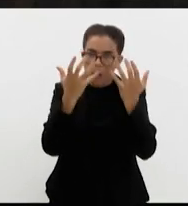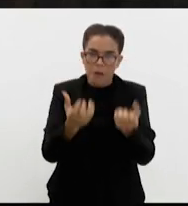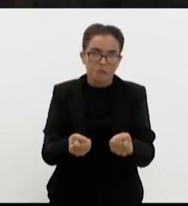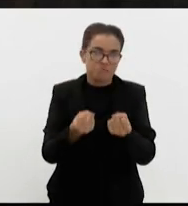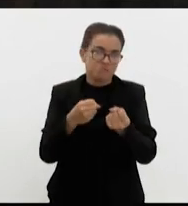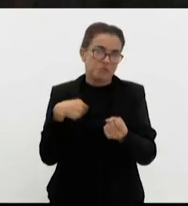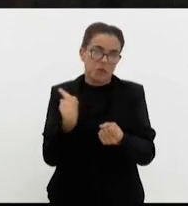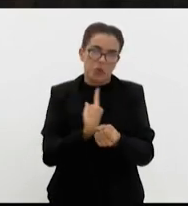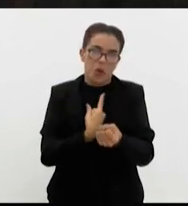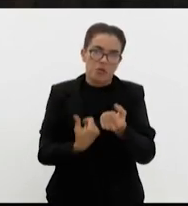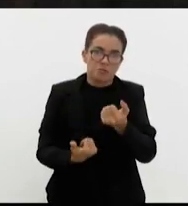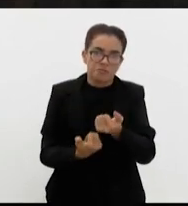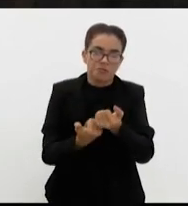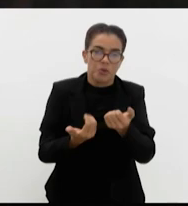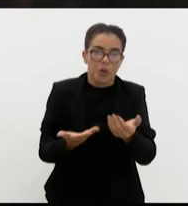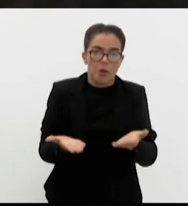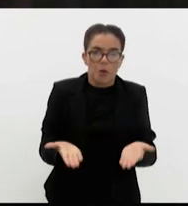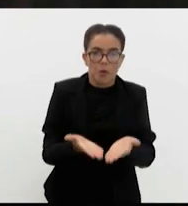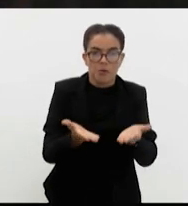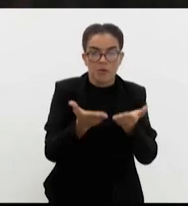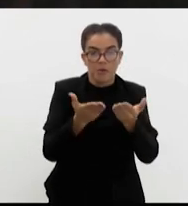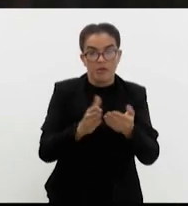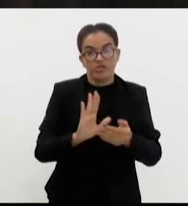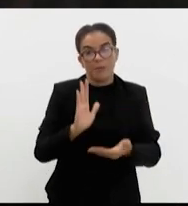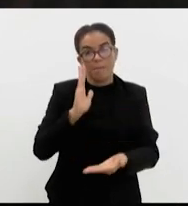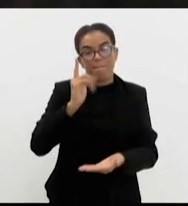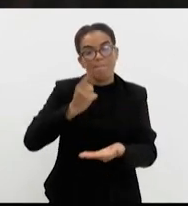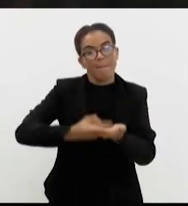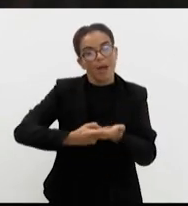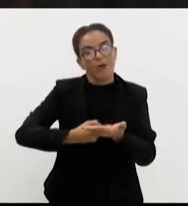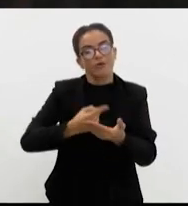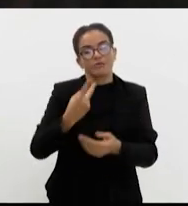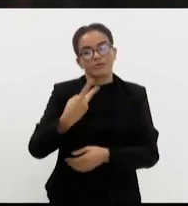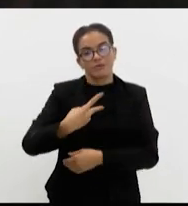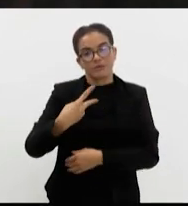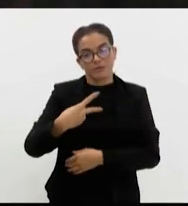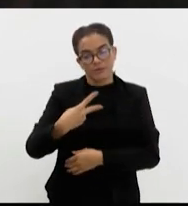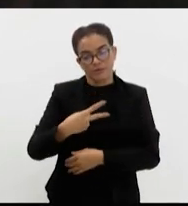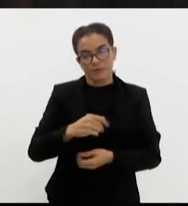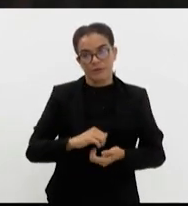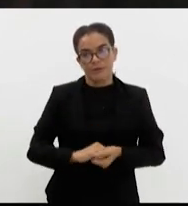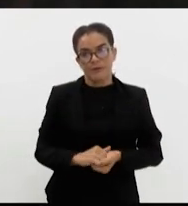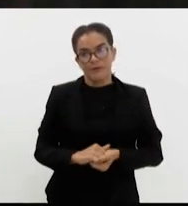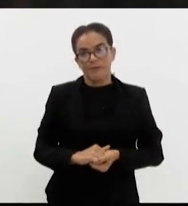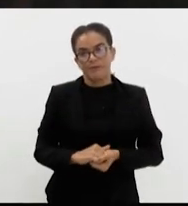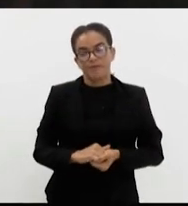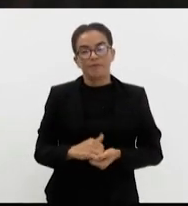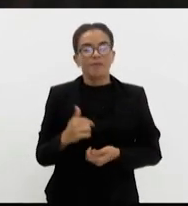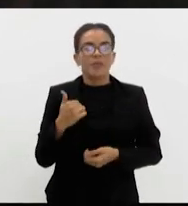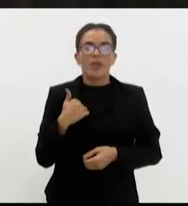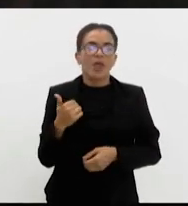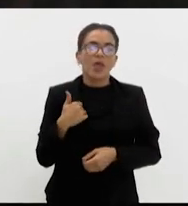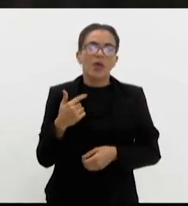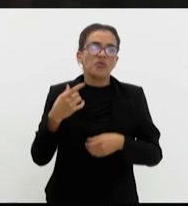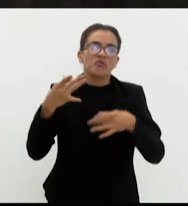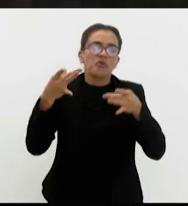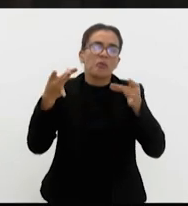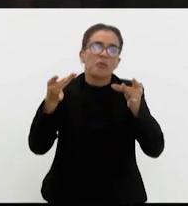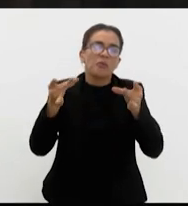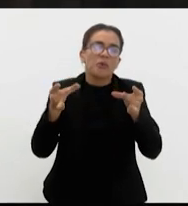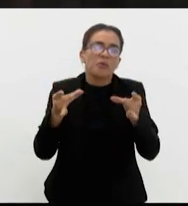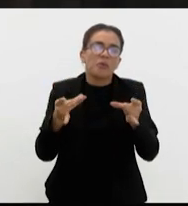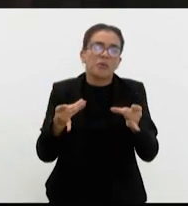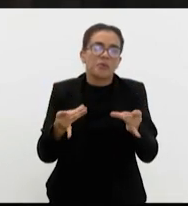contribuições então marcaram uma segunda mas veja só senhor presidente eu não vou entrar nem nos